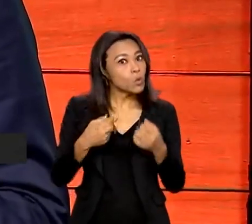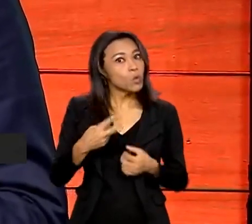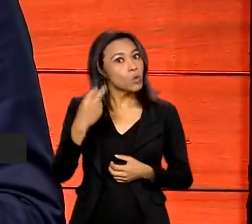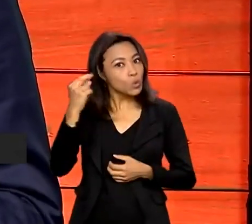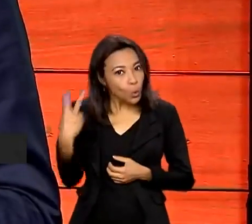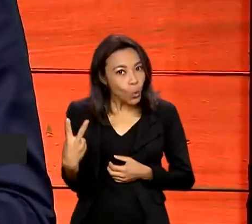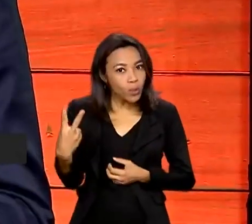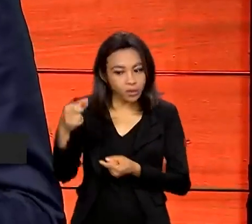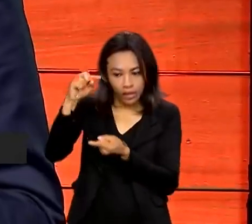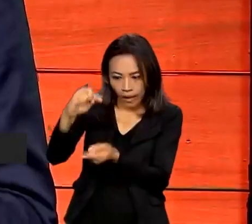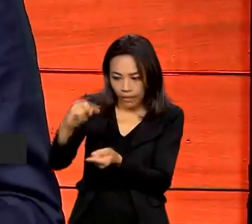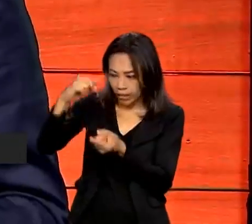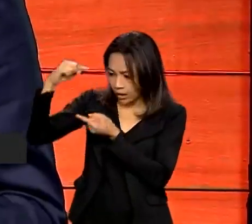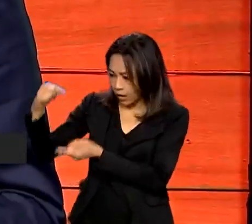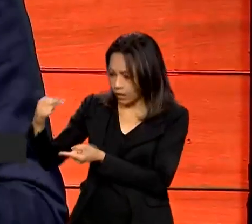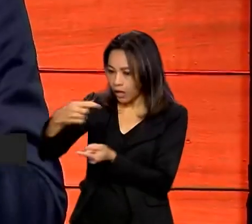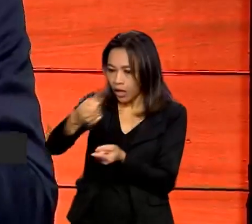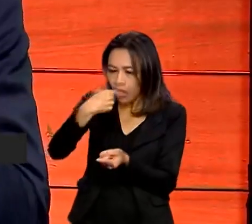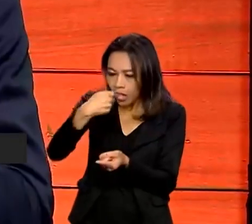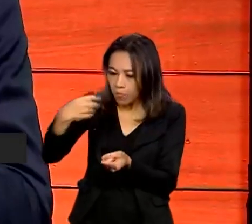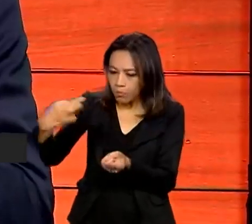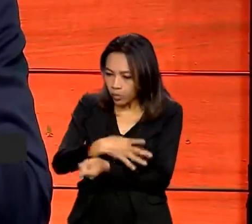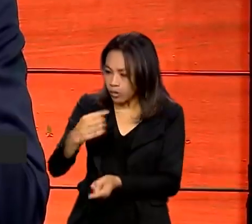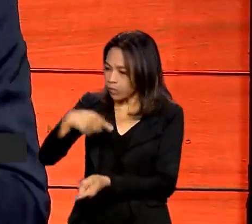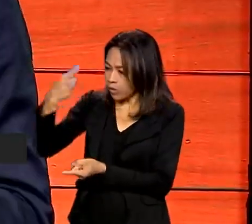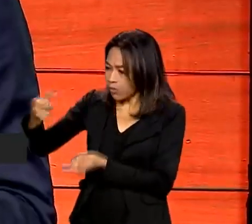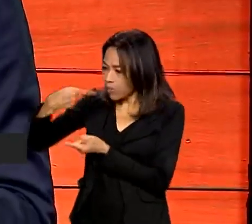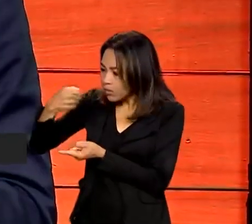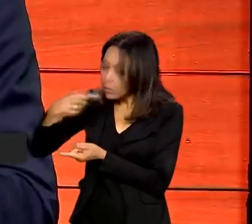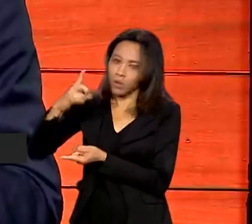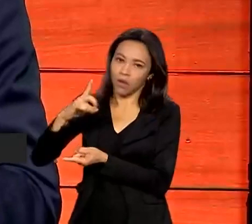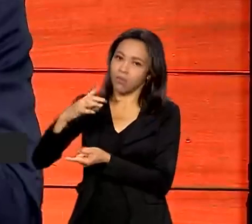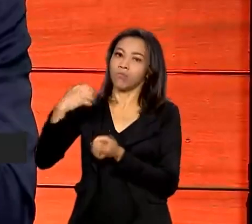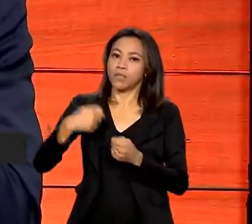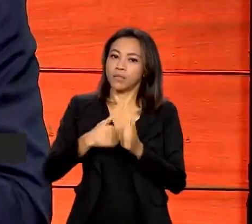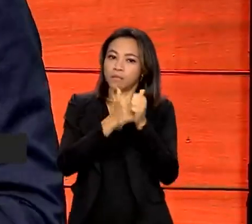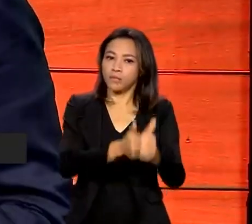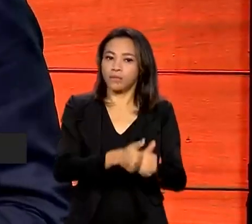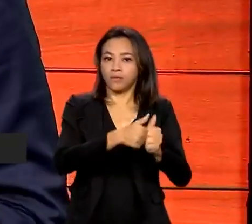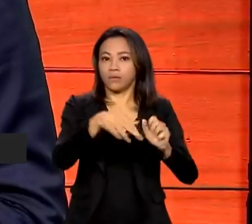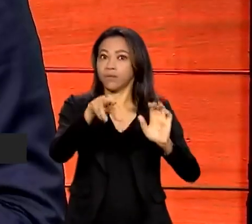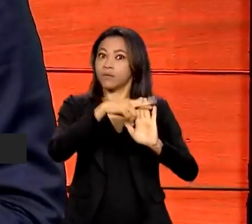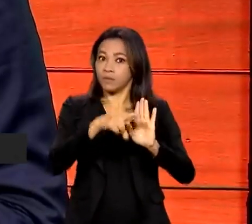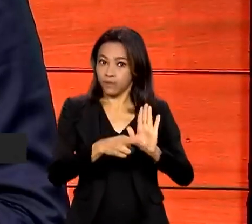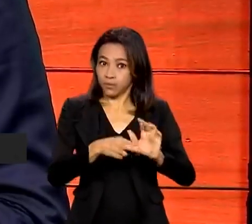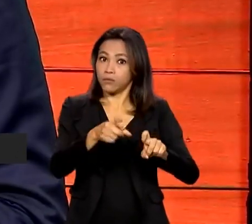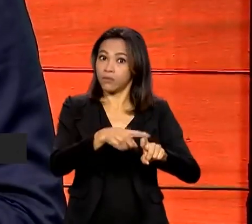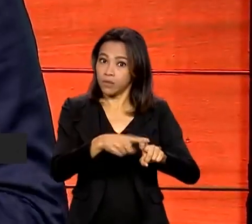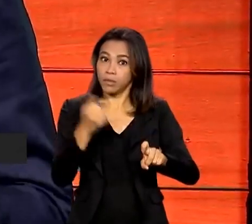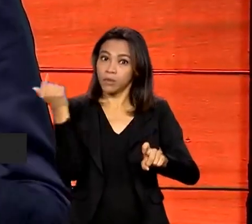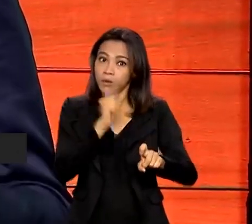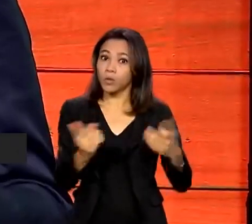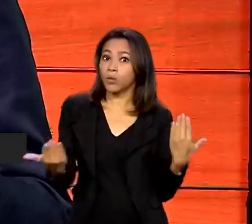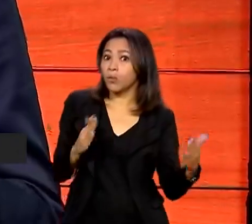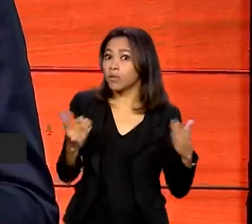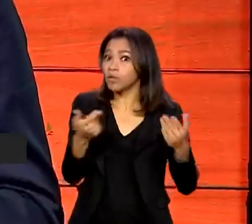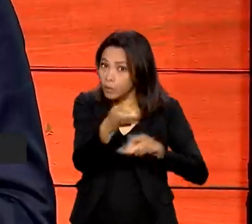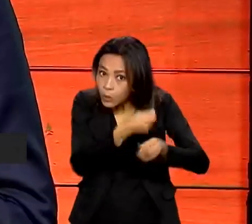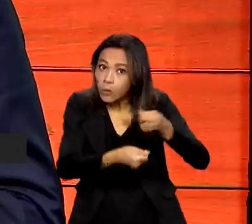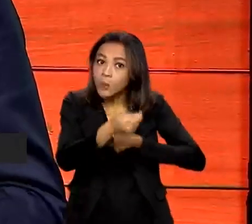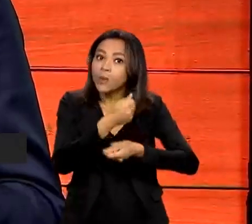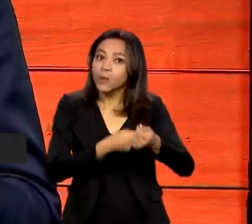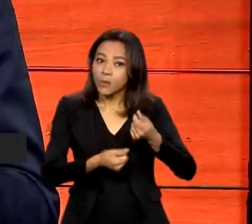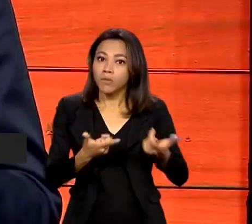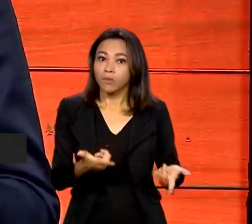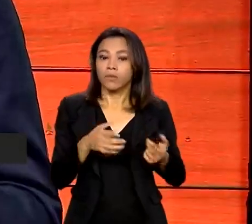tomar duas cartelas do antibiótico. Você tem que tomar a medida certa para que a economia consiga, a um